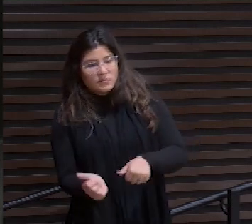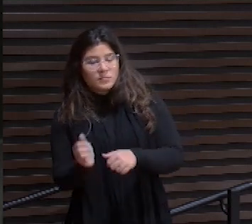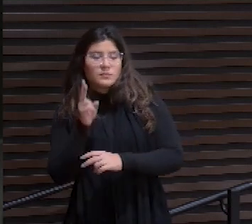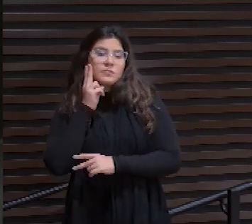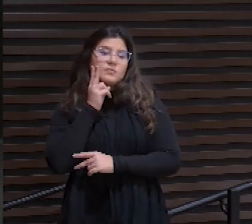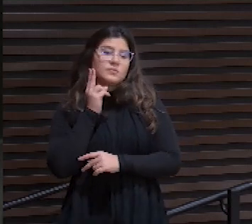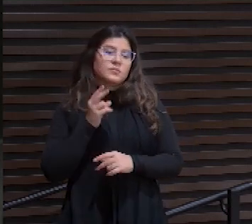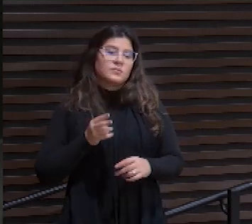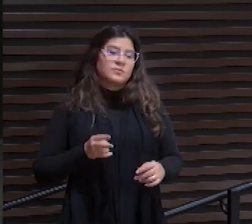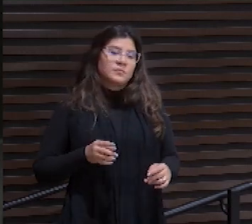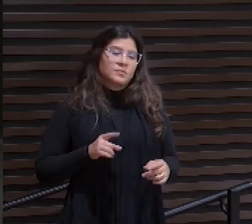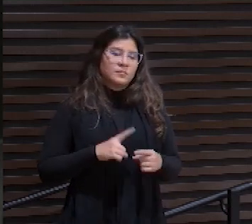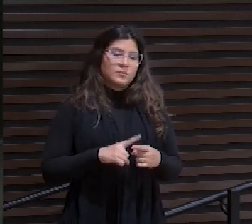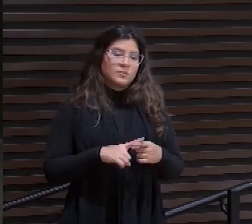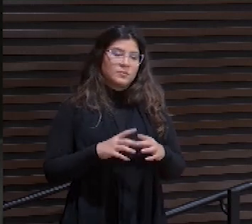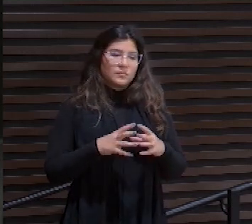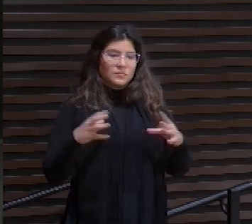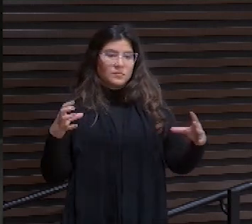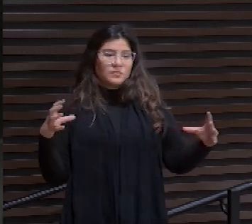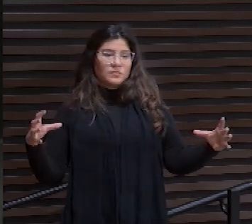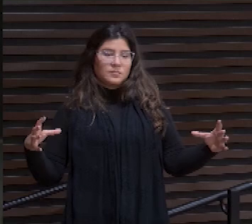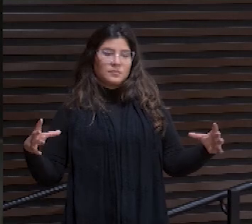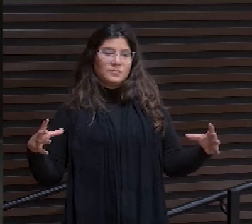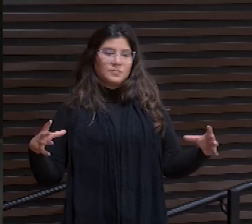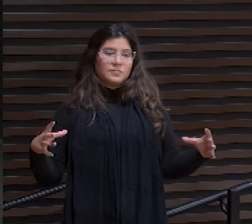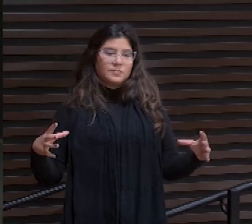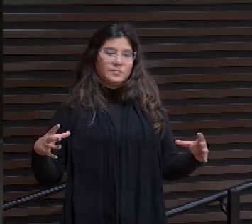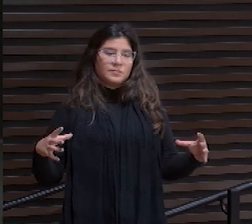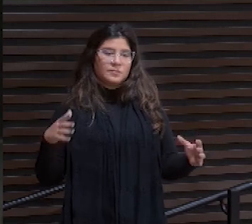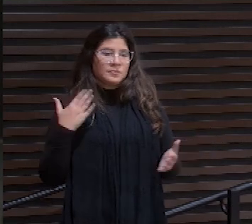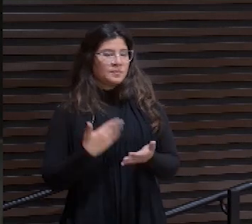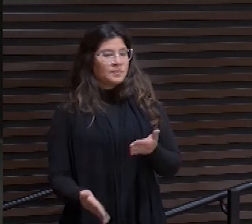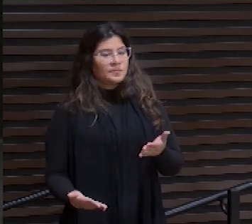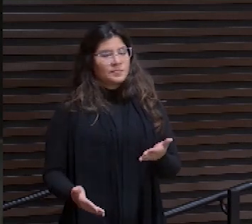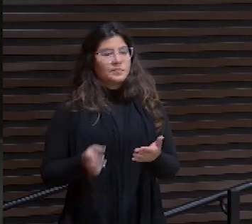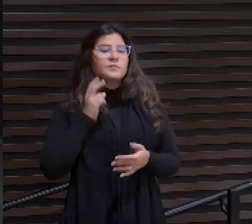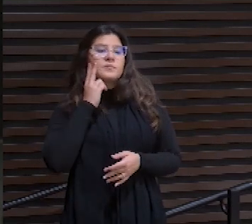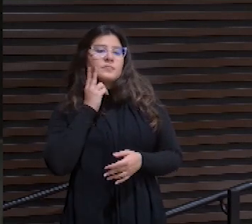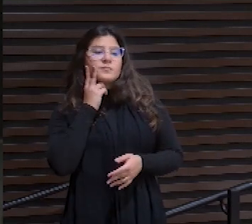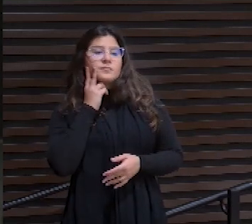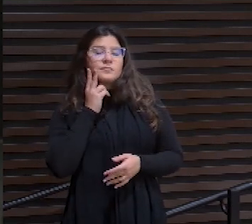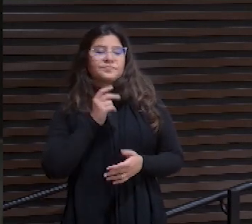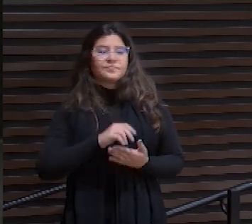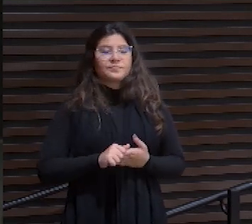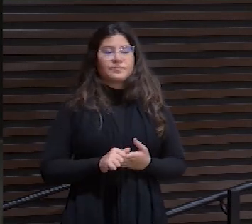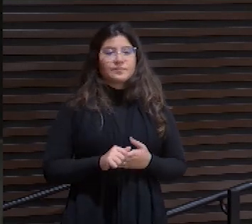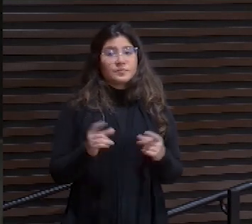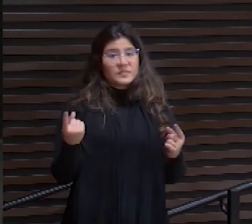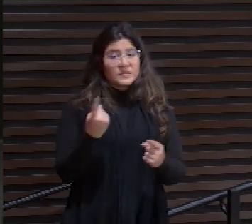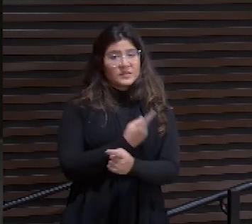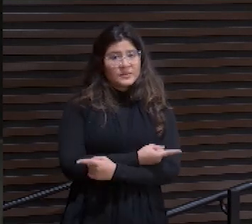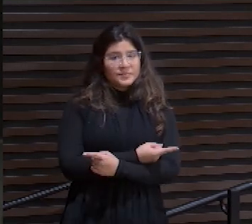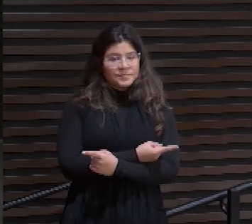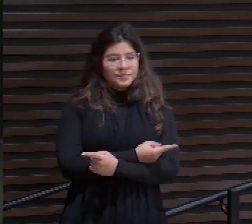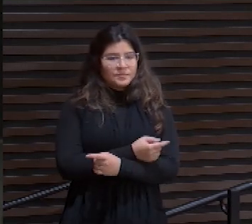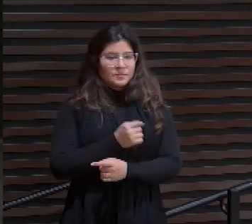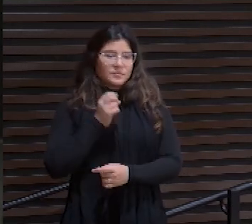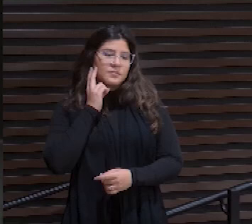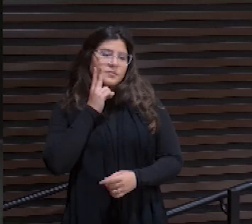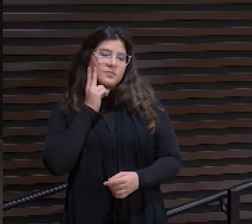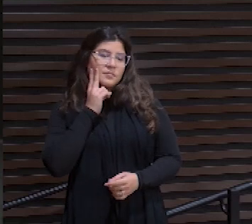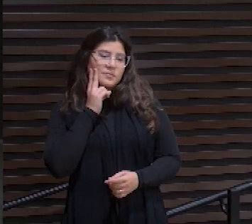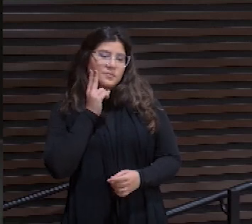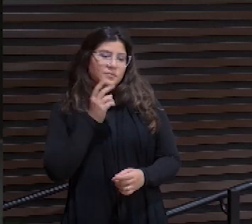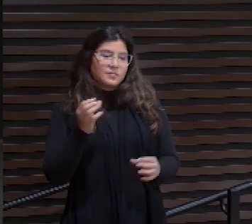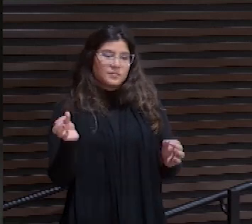os odres, entornar-se-á o vinho e os odres se estragarão. Pelo contrário, vinho novo